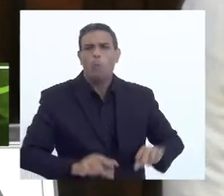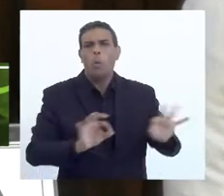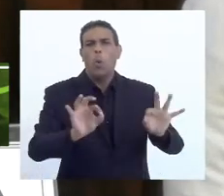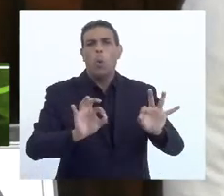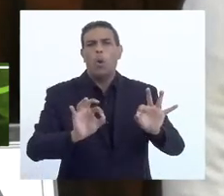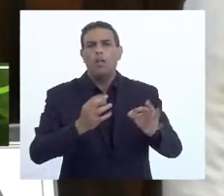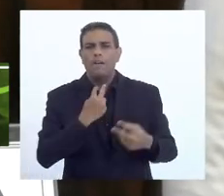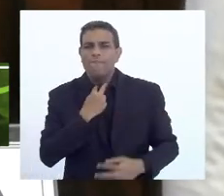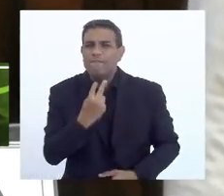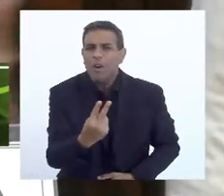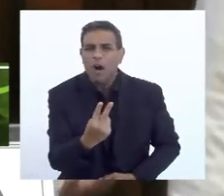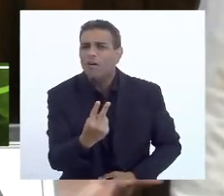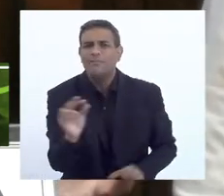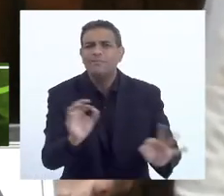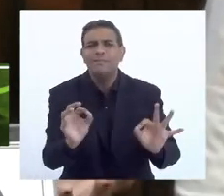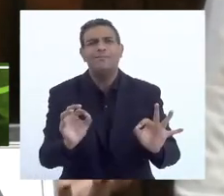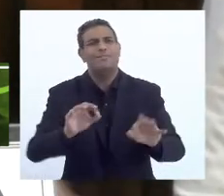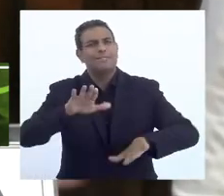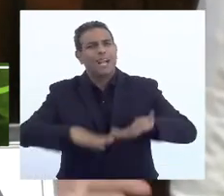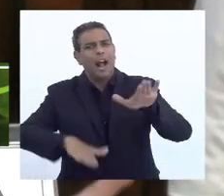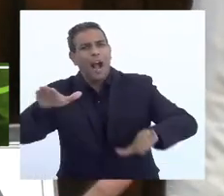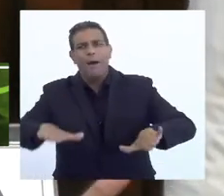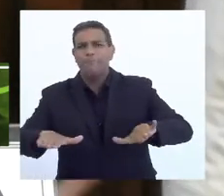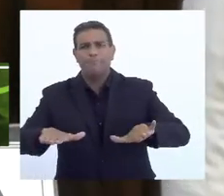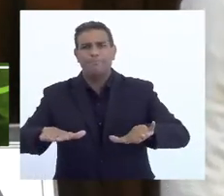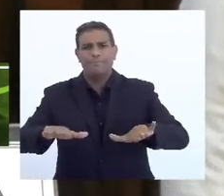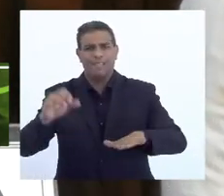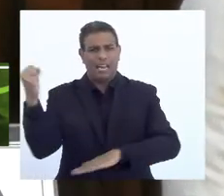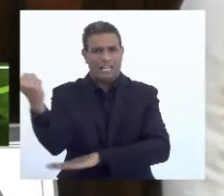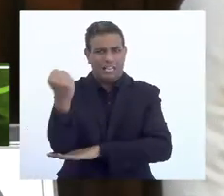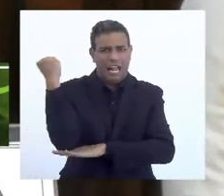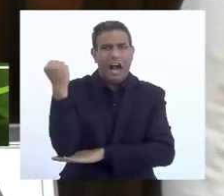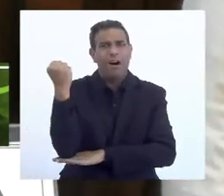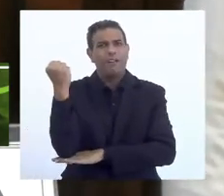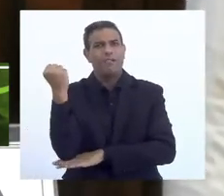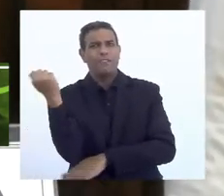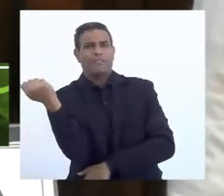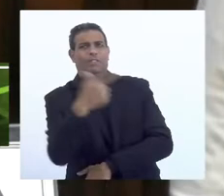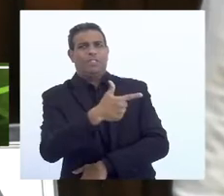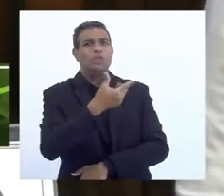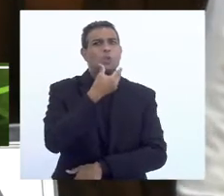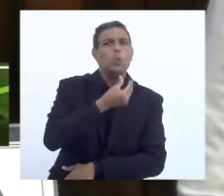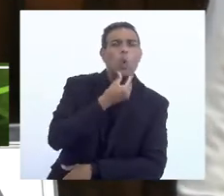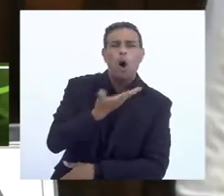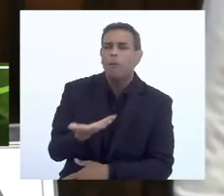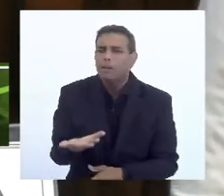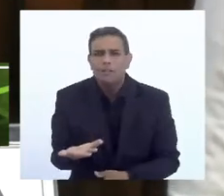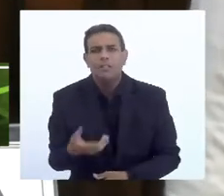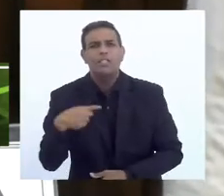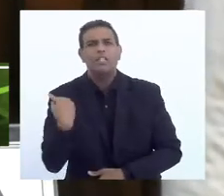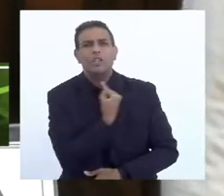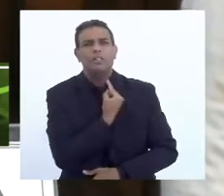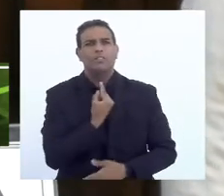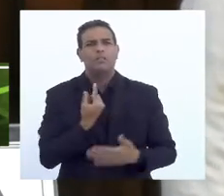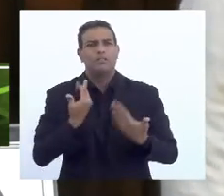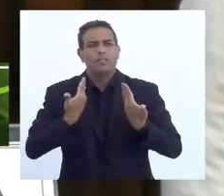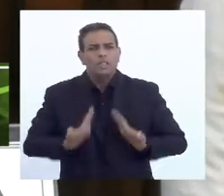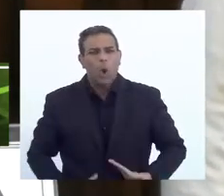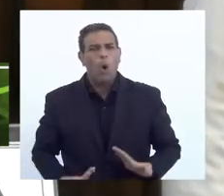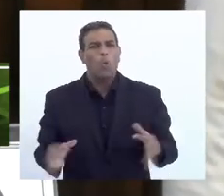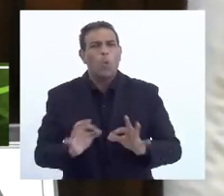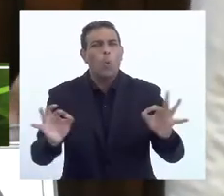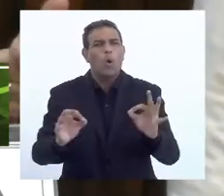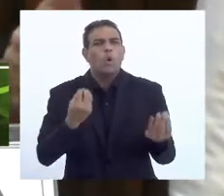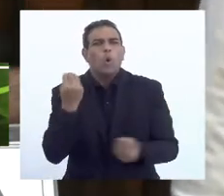pelo nosso tom de voz, que na maior parte das vezes não será grave como o tom de voz dos homens, não pela maneira como nós nos vestimos, não